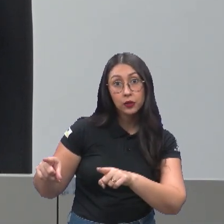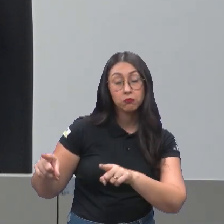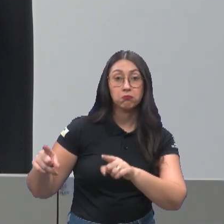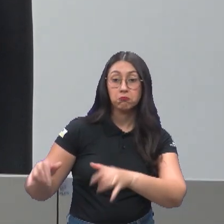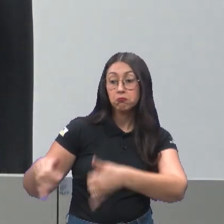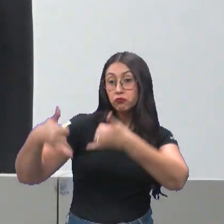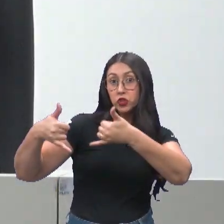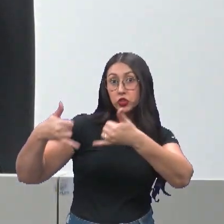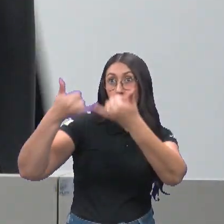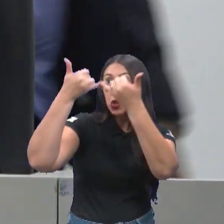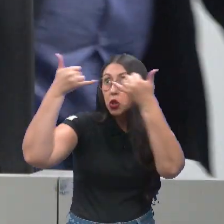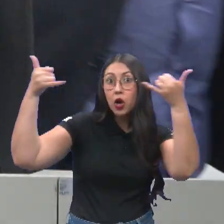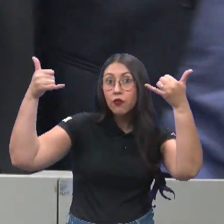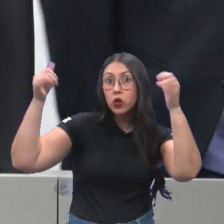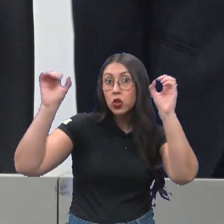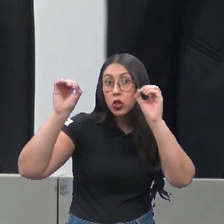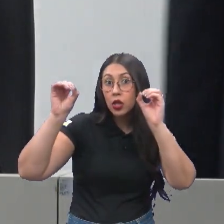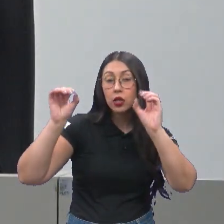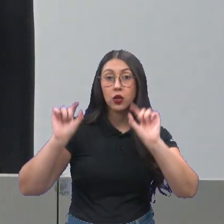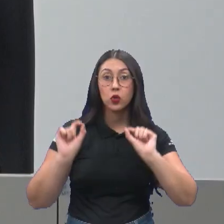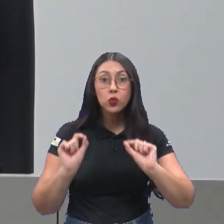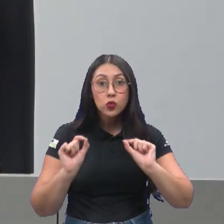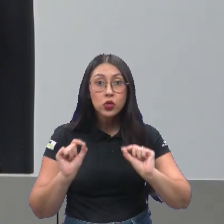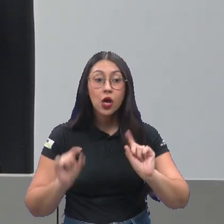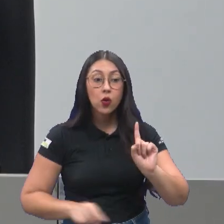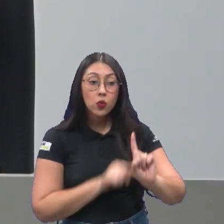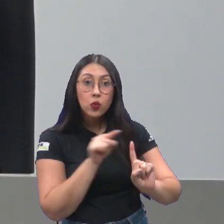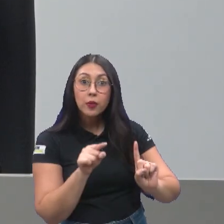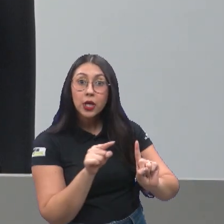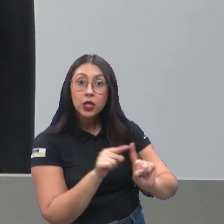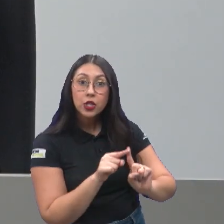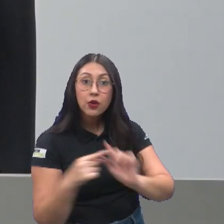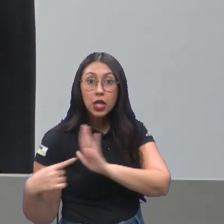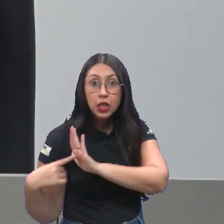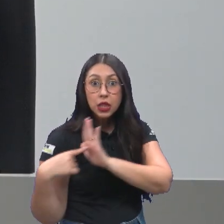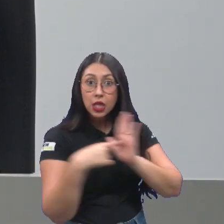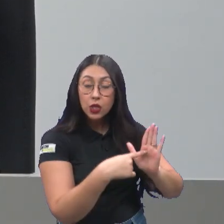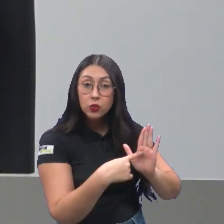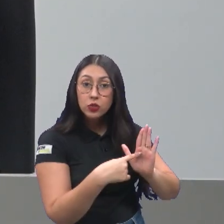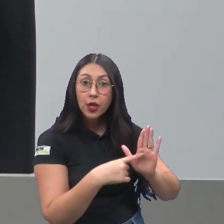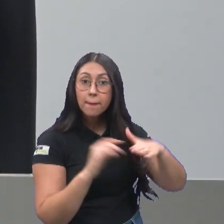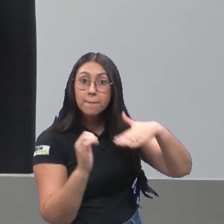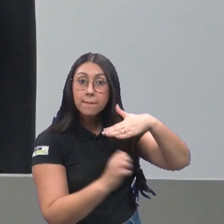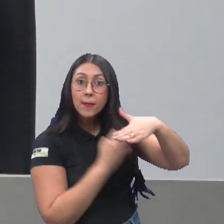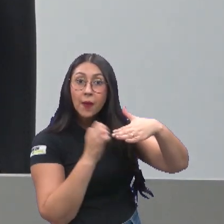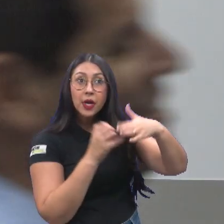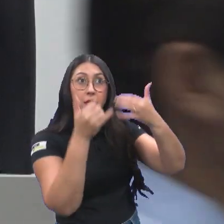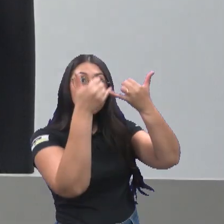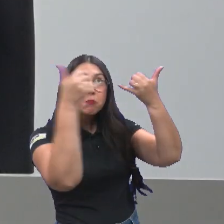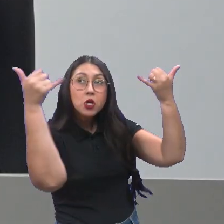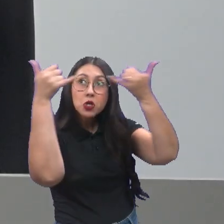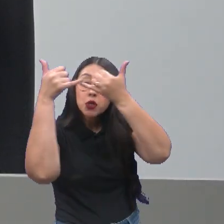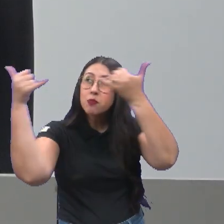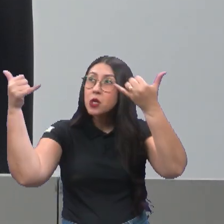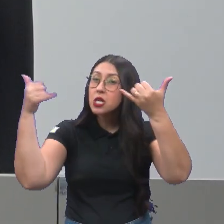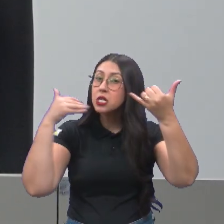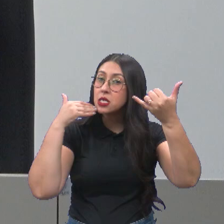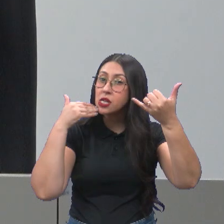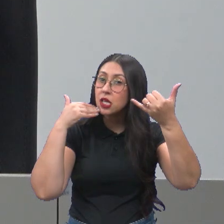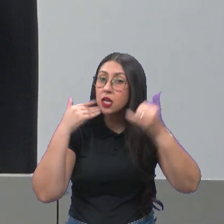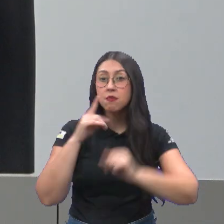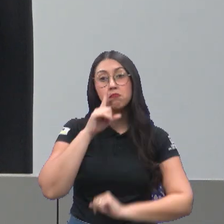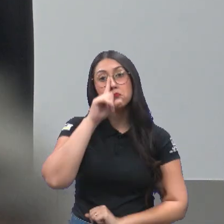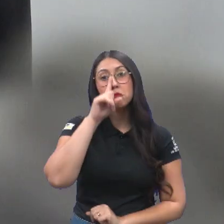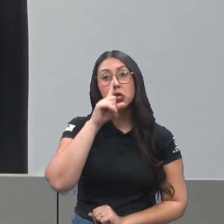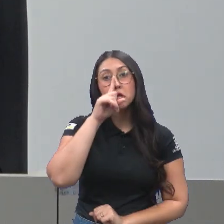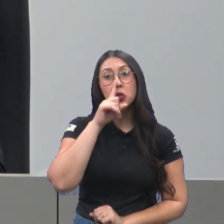ao recebimento de denúncias e ao acionamento emergencial de empresas responsáveis para cabos aéreos em situação de risco no município de